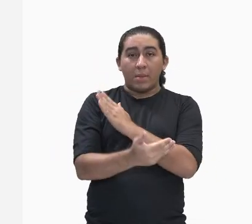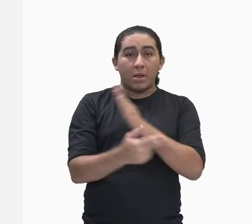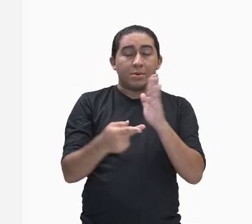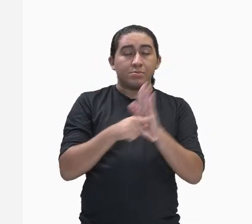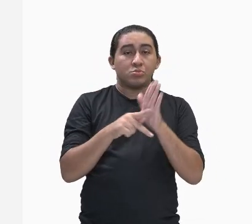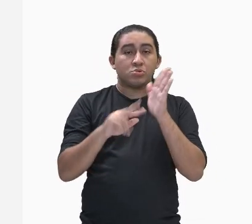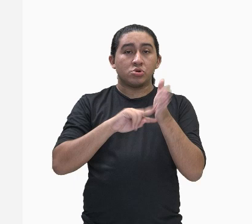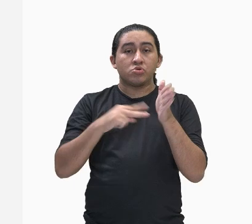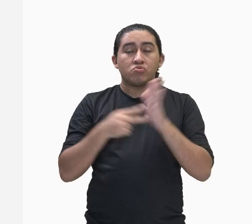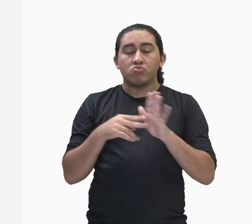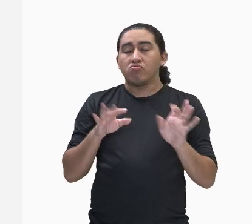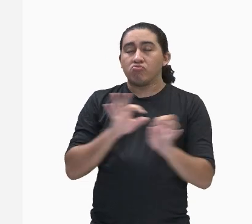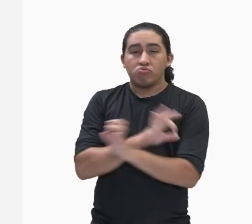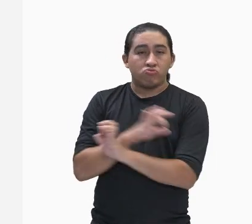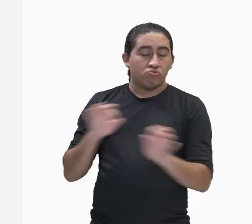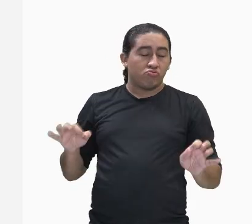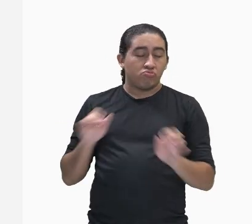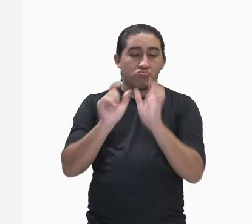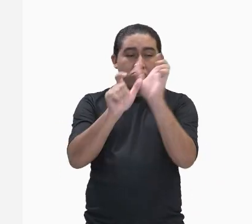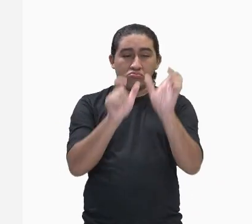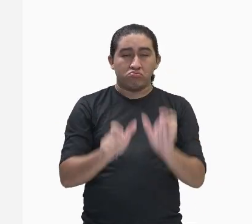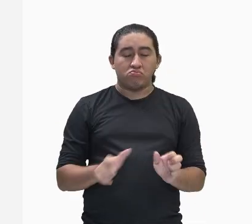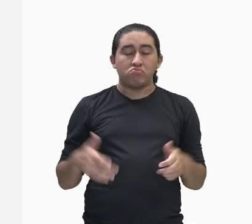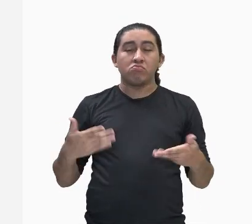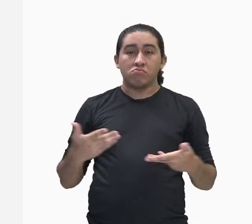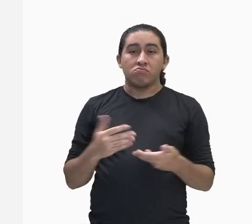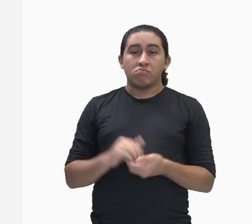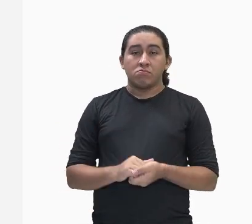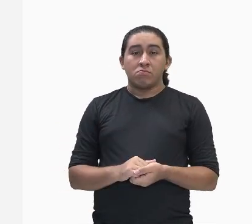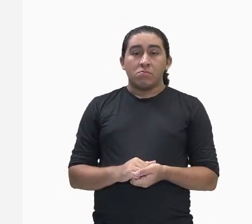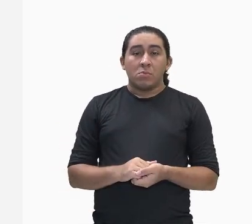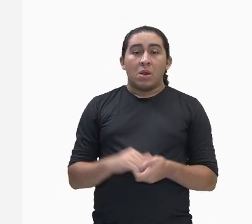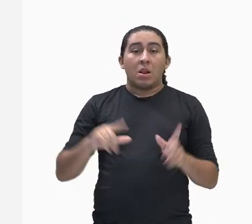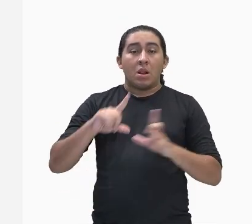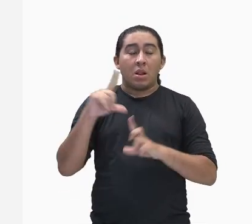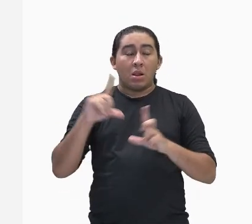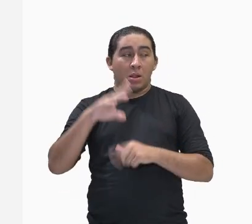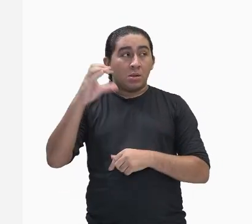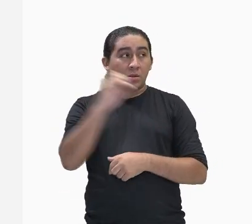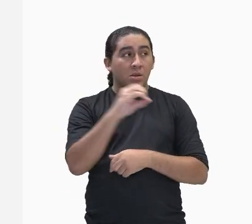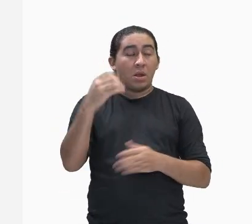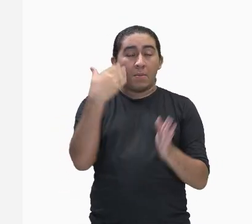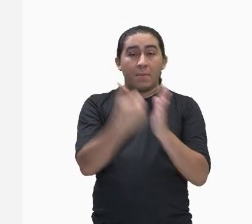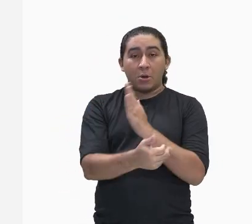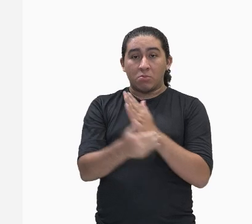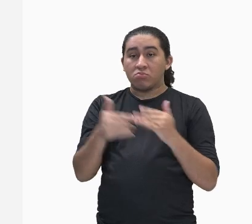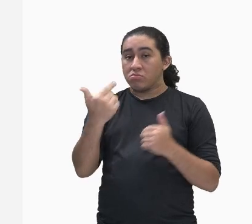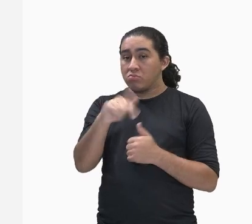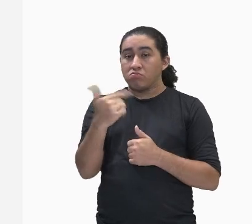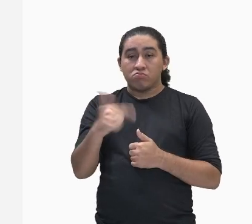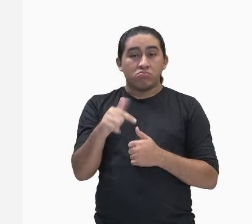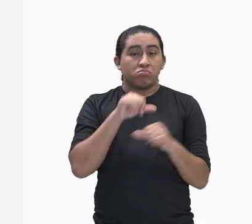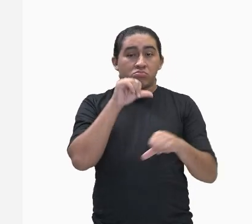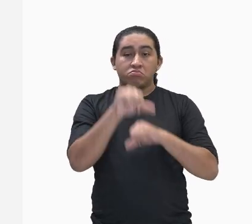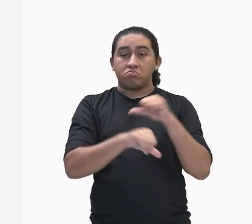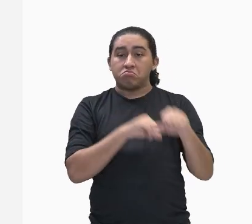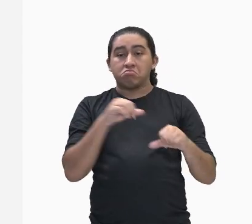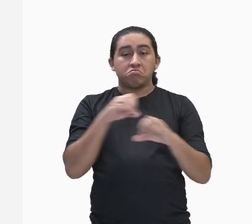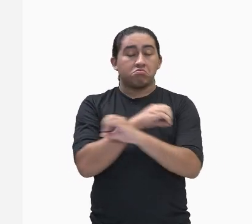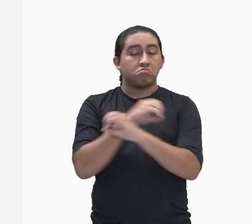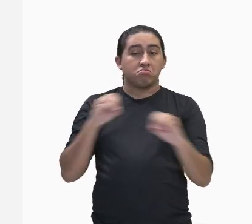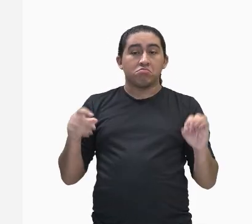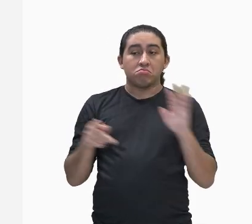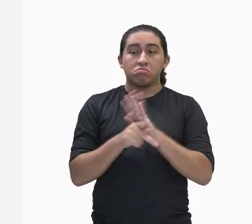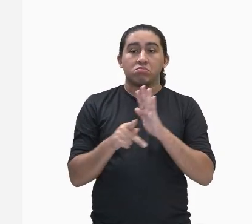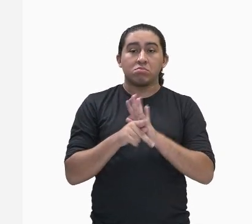em nenhuma das palavrinhas aí, das letrinhas, na verdade, né? Não houve alteração,